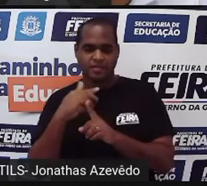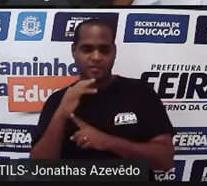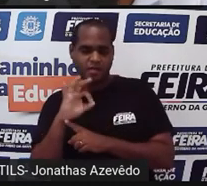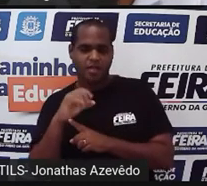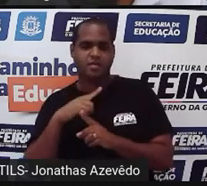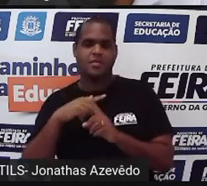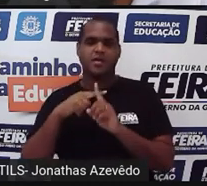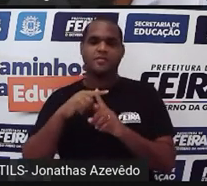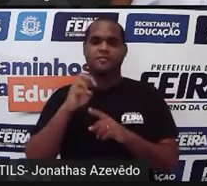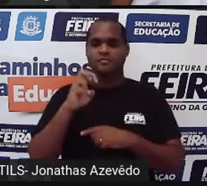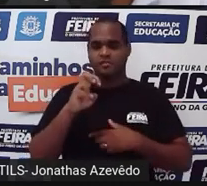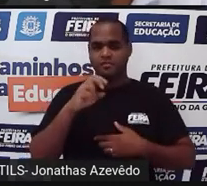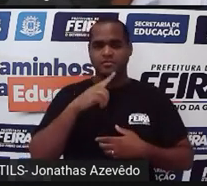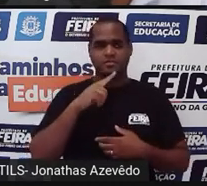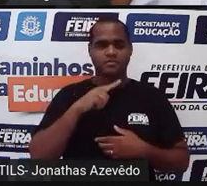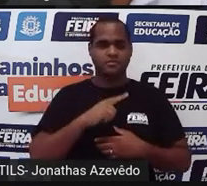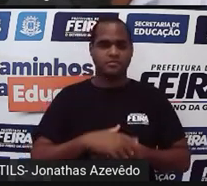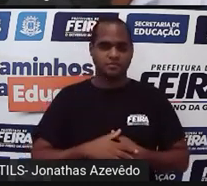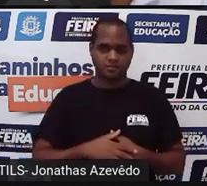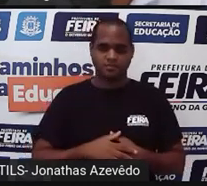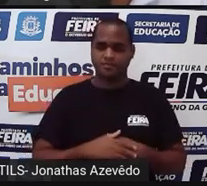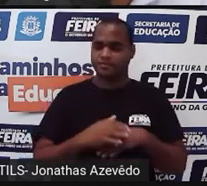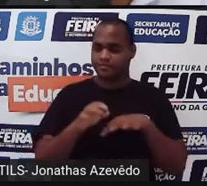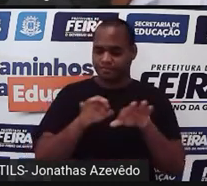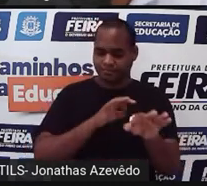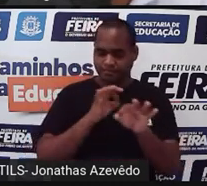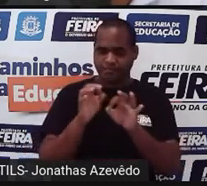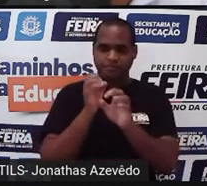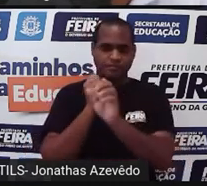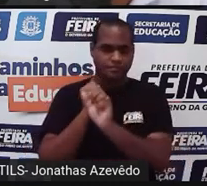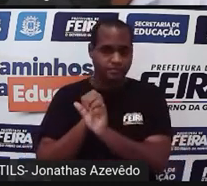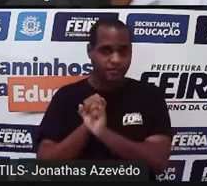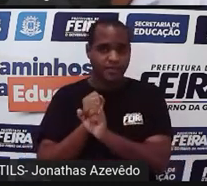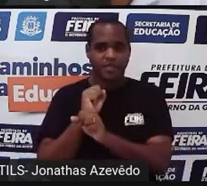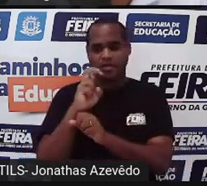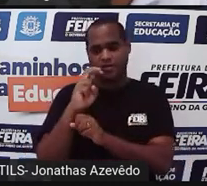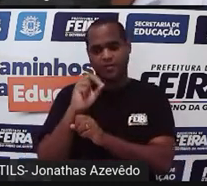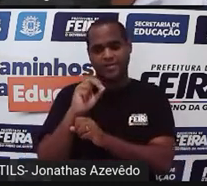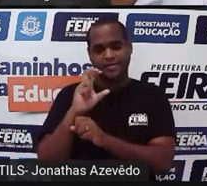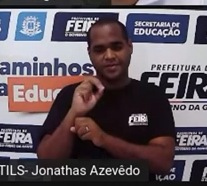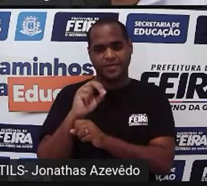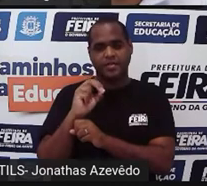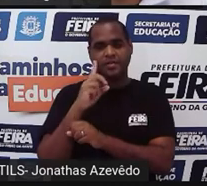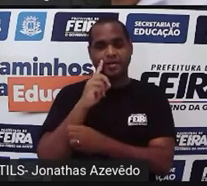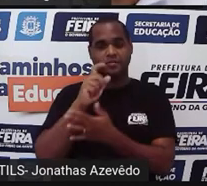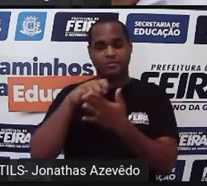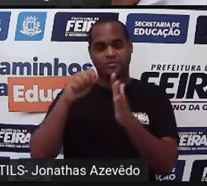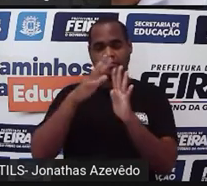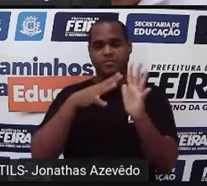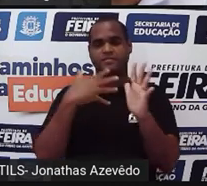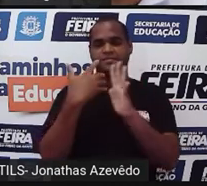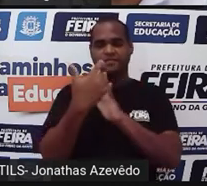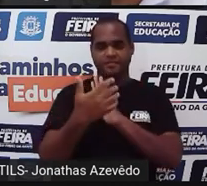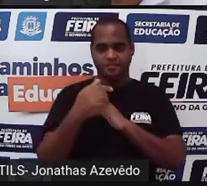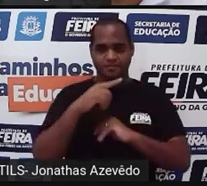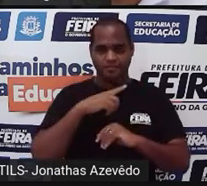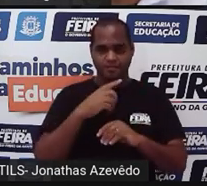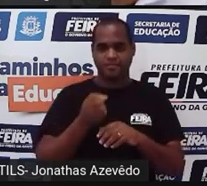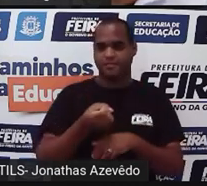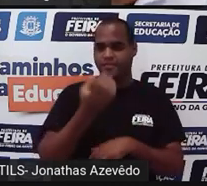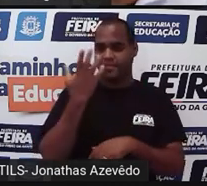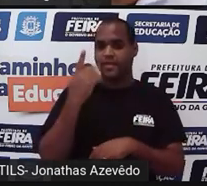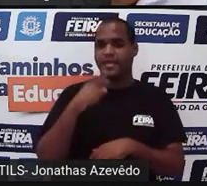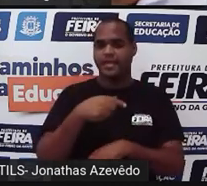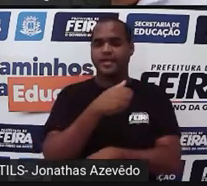mais 5, tá? Fazendo essa continha, vai dar 50. Aí eu preencho a tabela, ó. Quantidade de